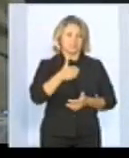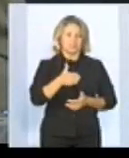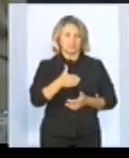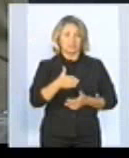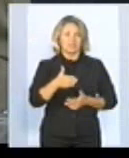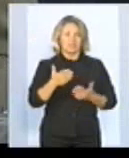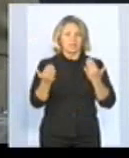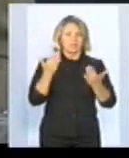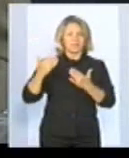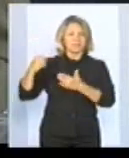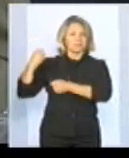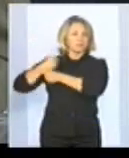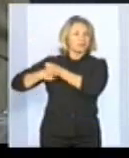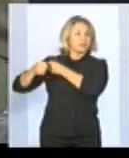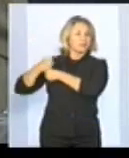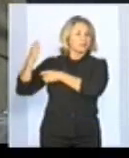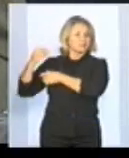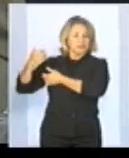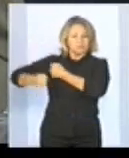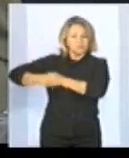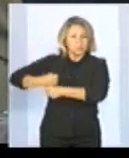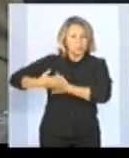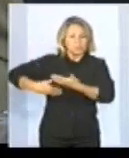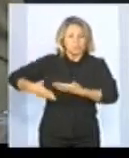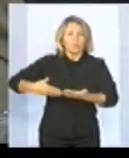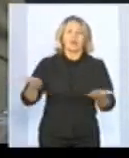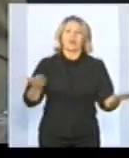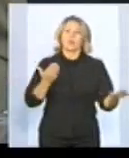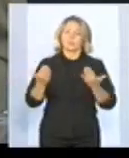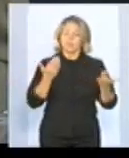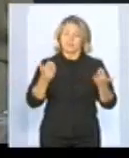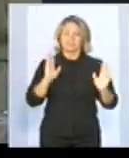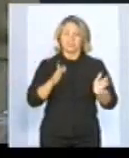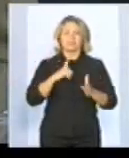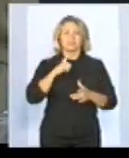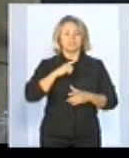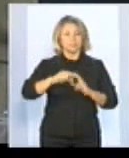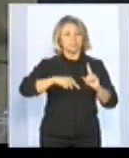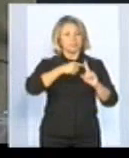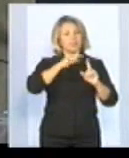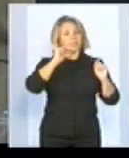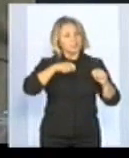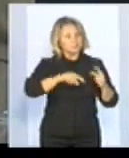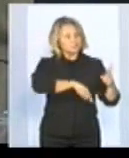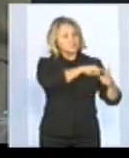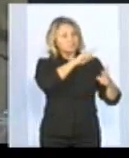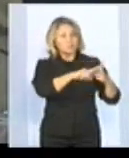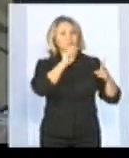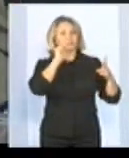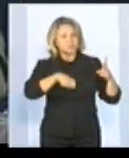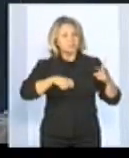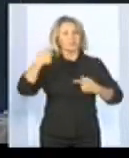outro indicativo de que a produção nacional está aumentando, uma esfera bastante significativa para que possa, nesse segundo momento, sim,